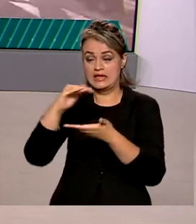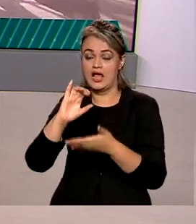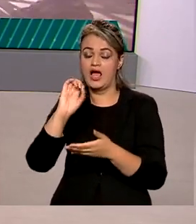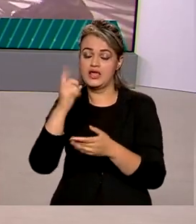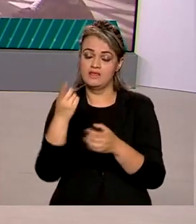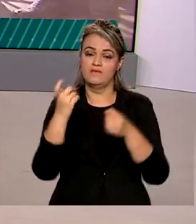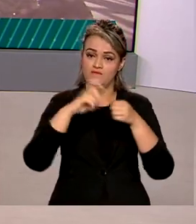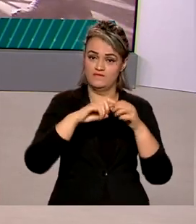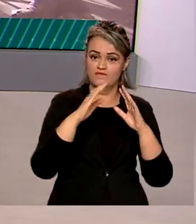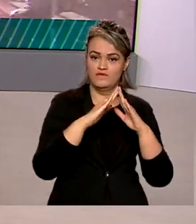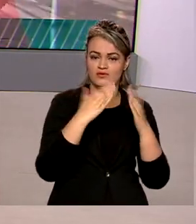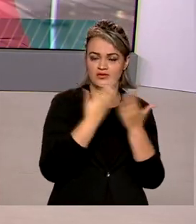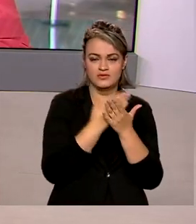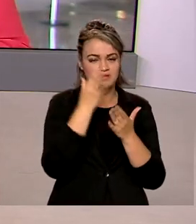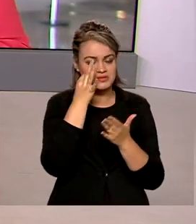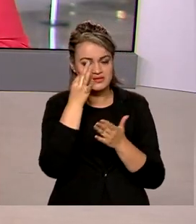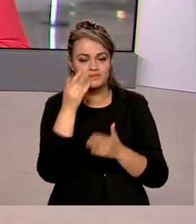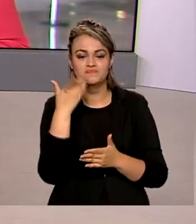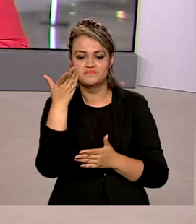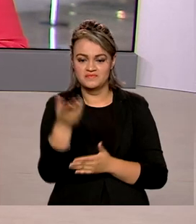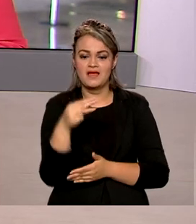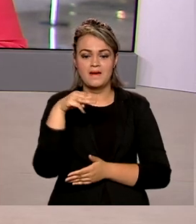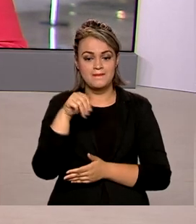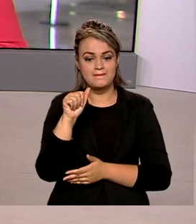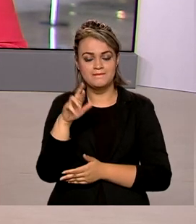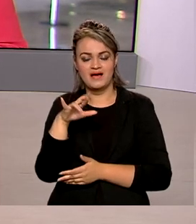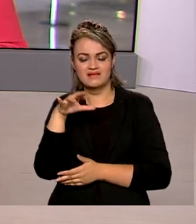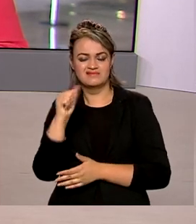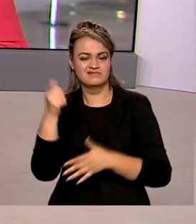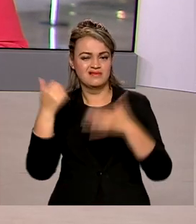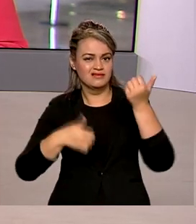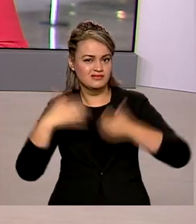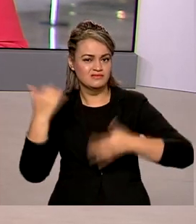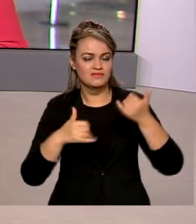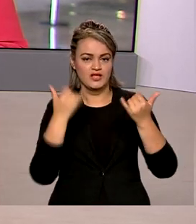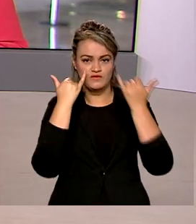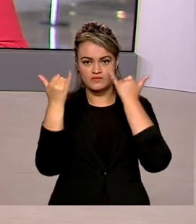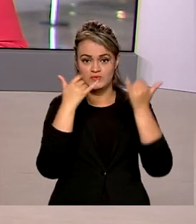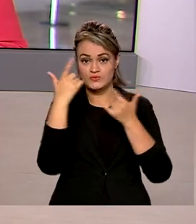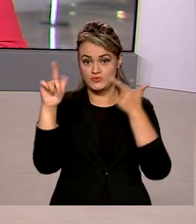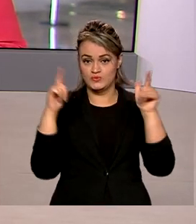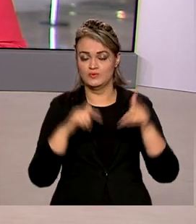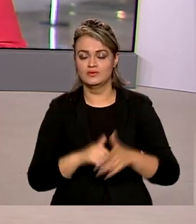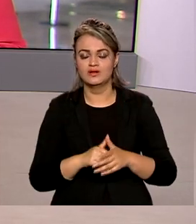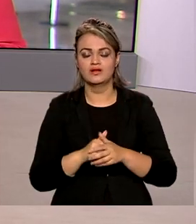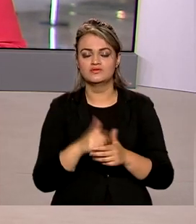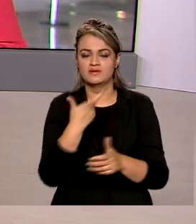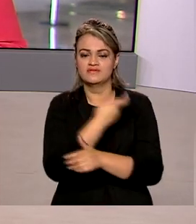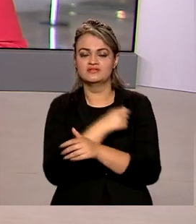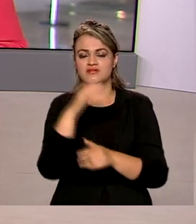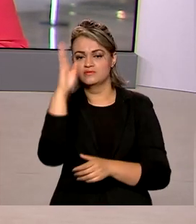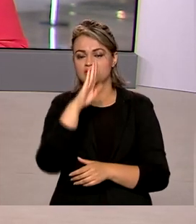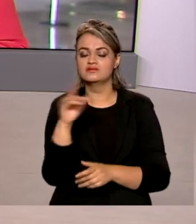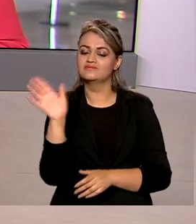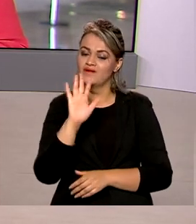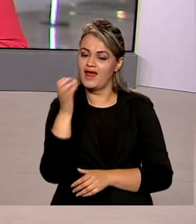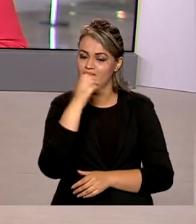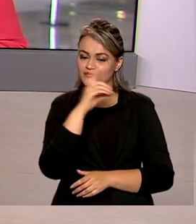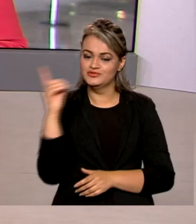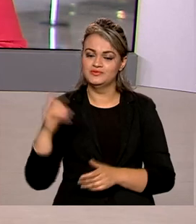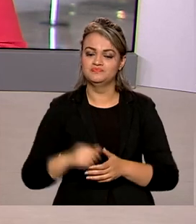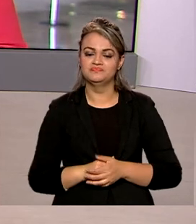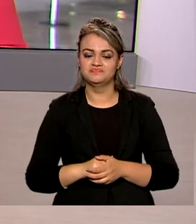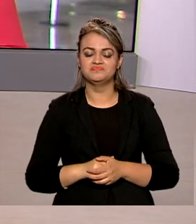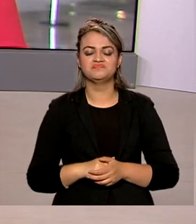Vamos ao Palácio do Planalto então conversar com a repórter Márcia Fernandes. Ela tem essas e outras informações sobre a vacinação no país. Bom dia, Márcia.